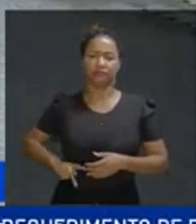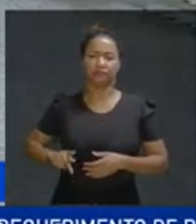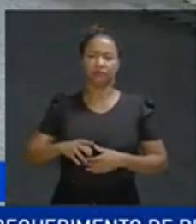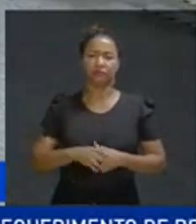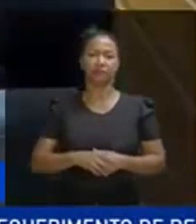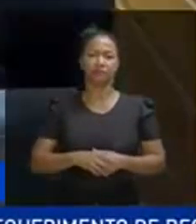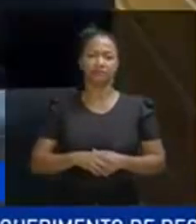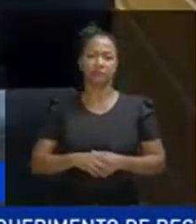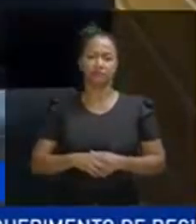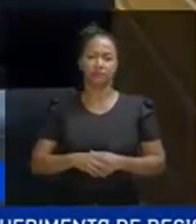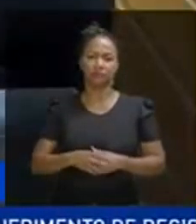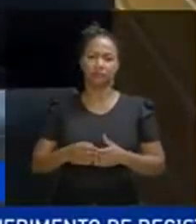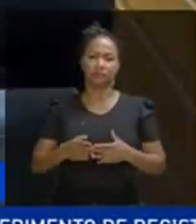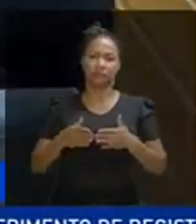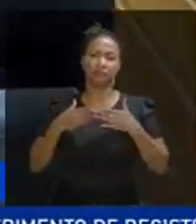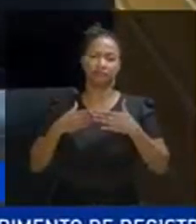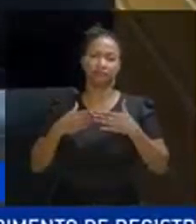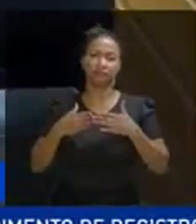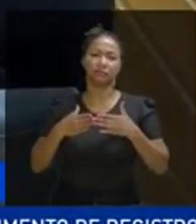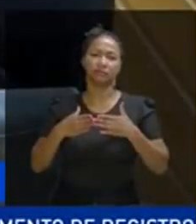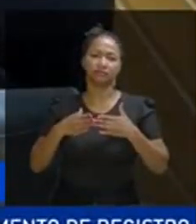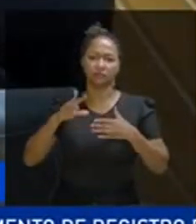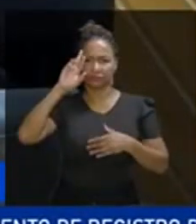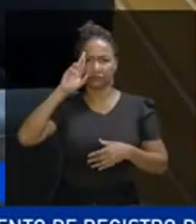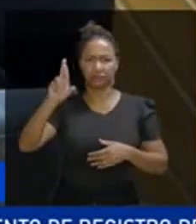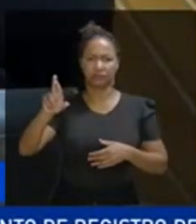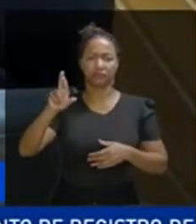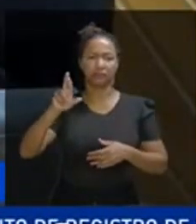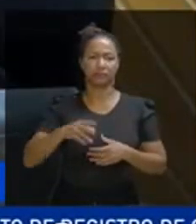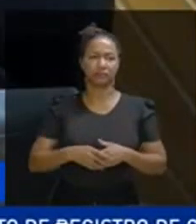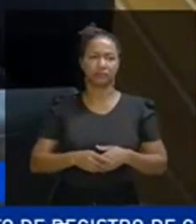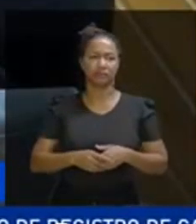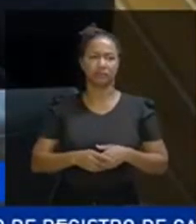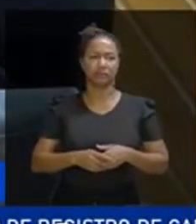registro de candidatura. Número do processo